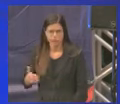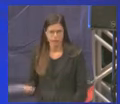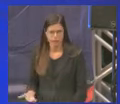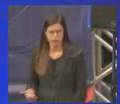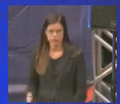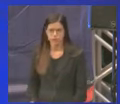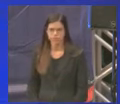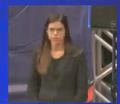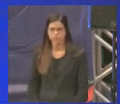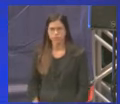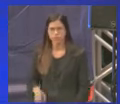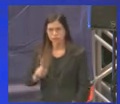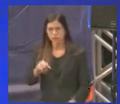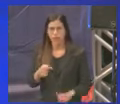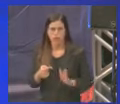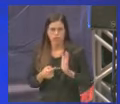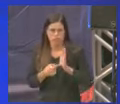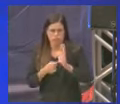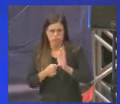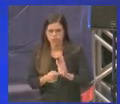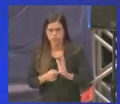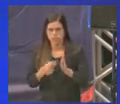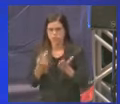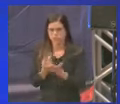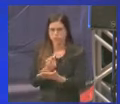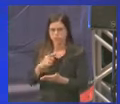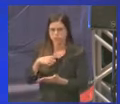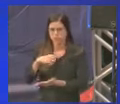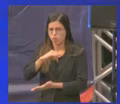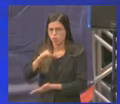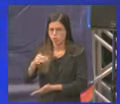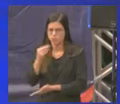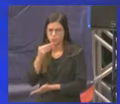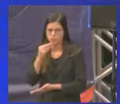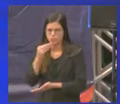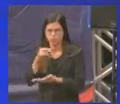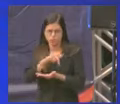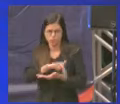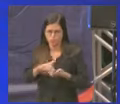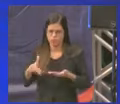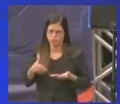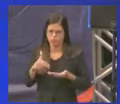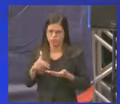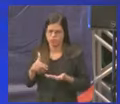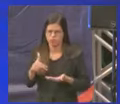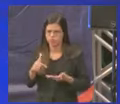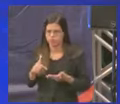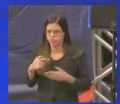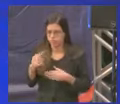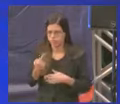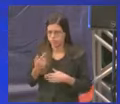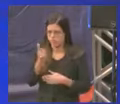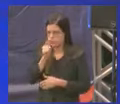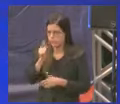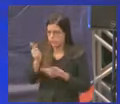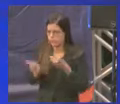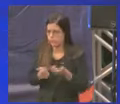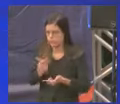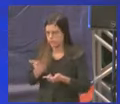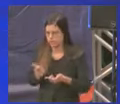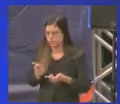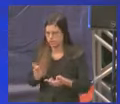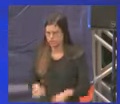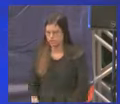Esse é o quadro. Então isso gera um monte de oportunidades para a gente aqui, desde que a gente saiba trabalhar elas. Mais um slide, por